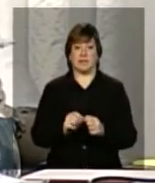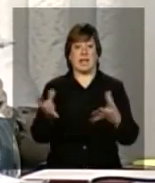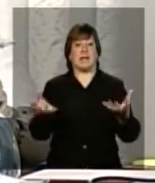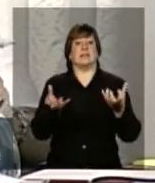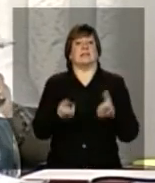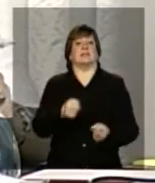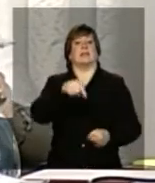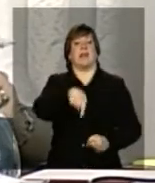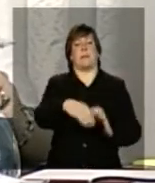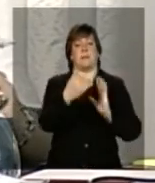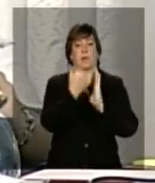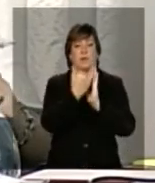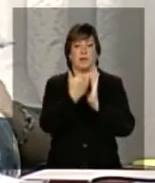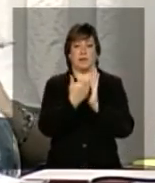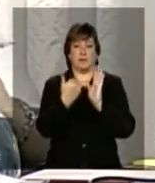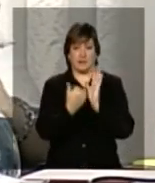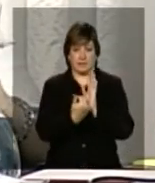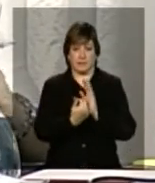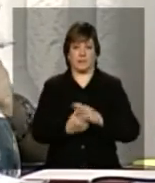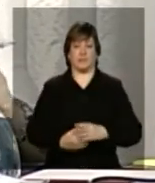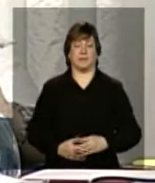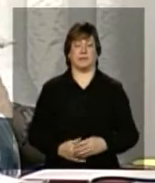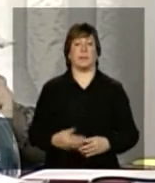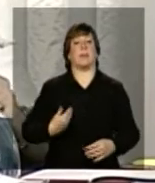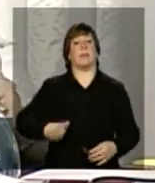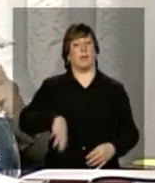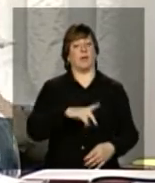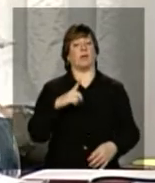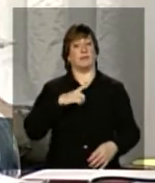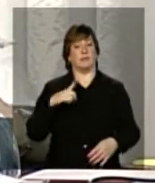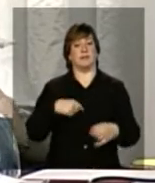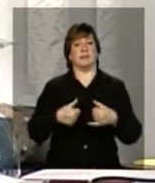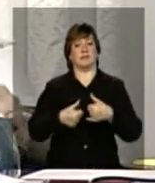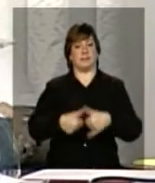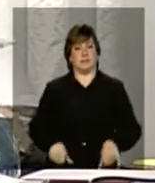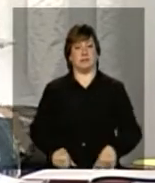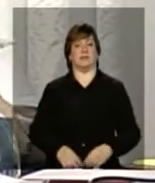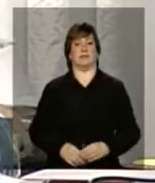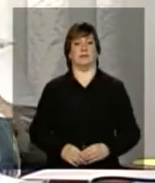aderiram a este programa, e estamos